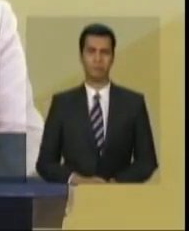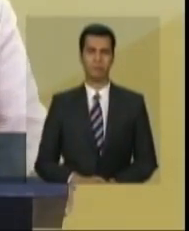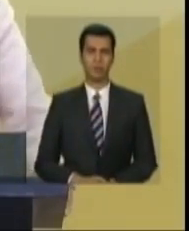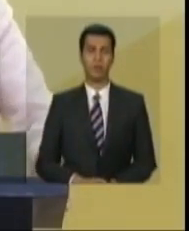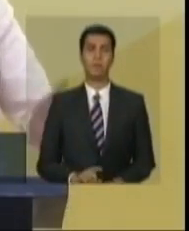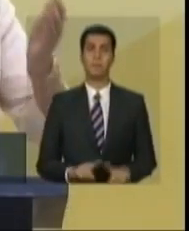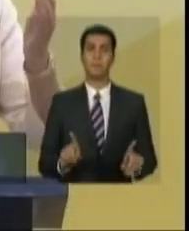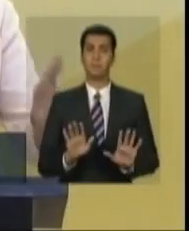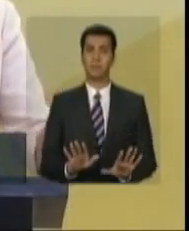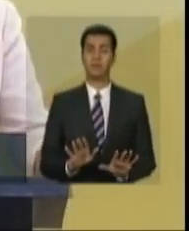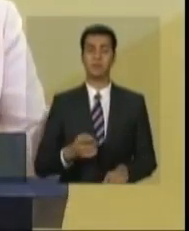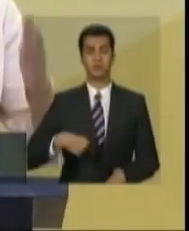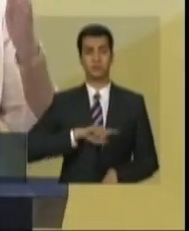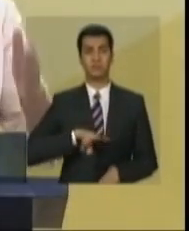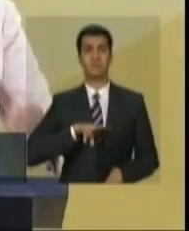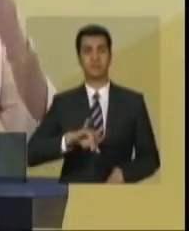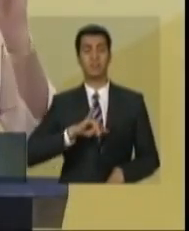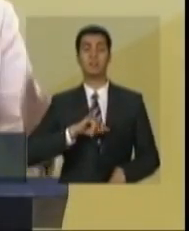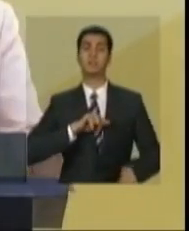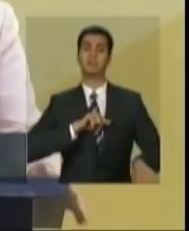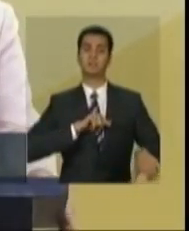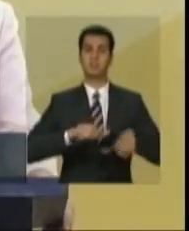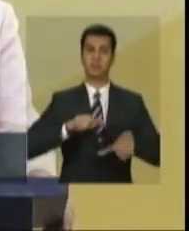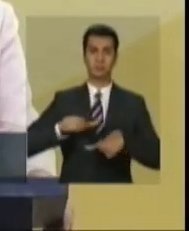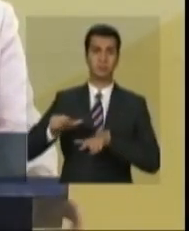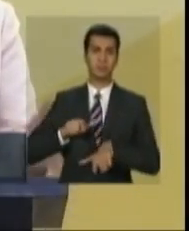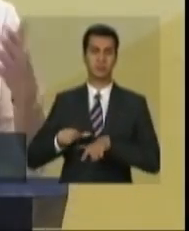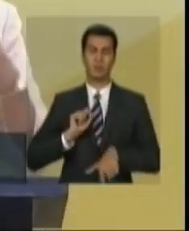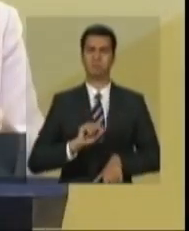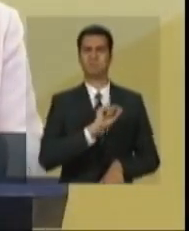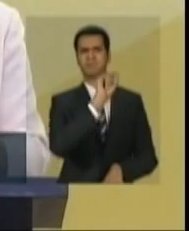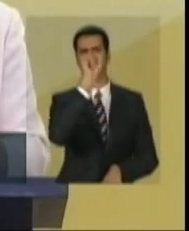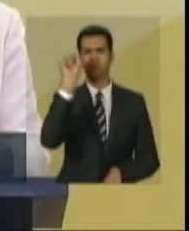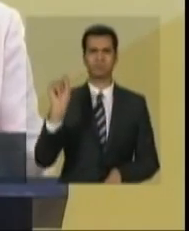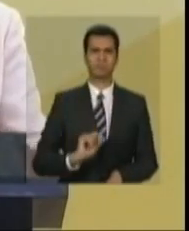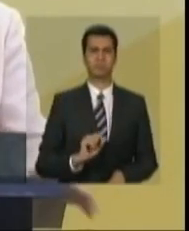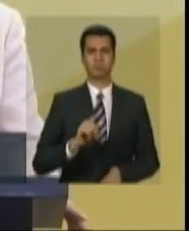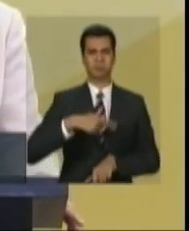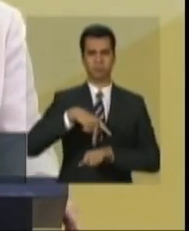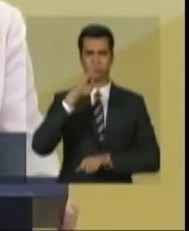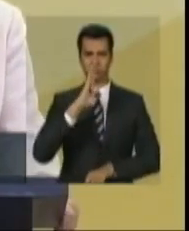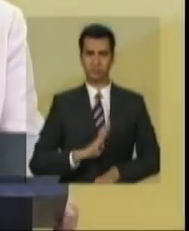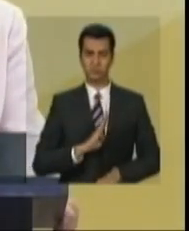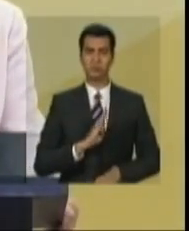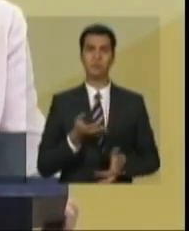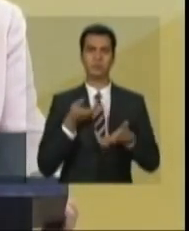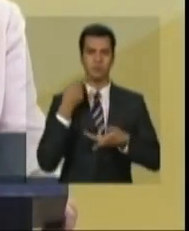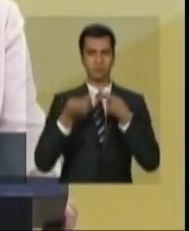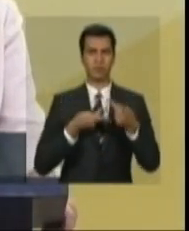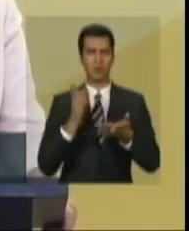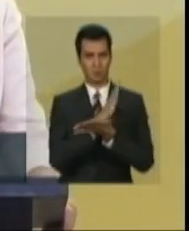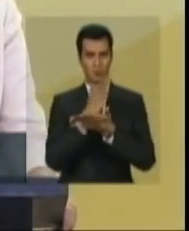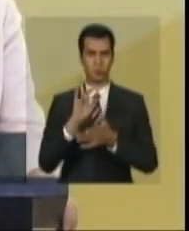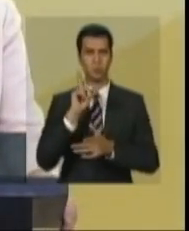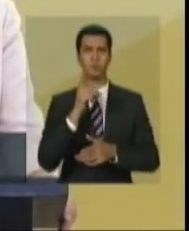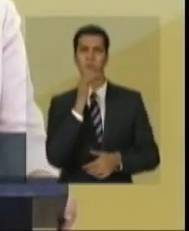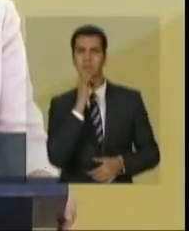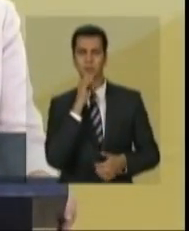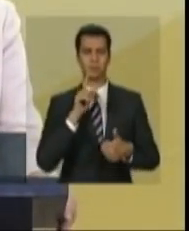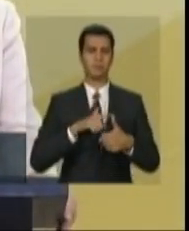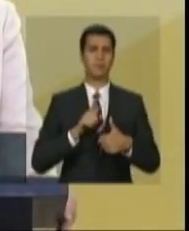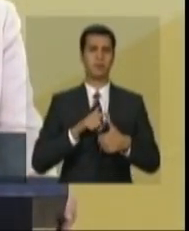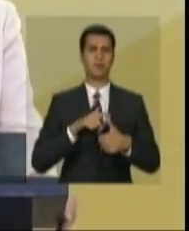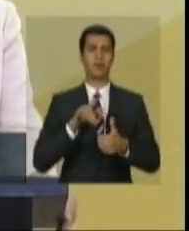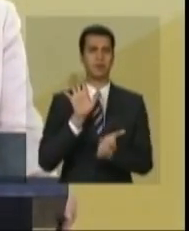atuar em vários, iniciando em vários pontos do país, e eu queria citar alguns. No Recife,